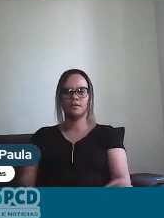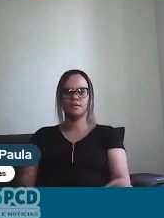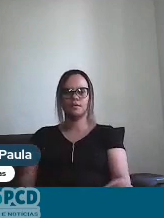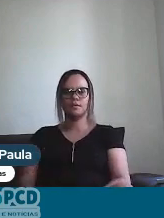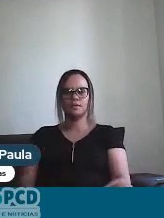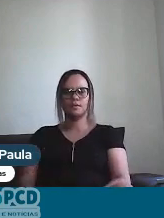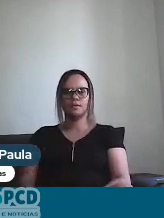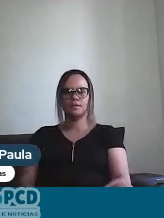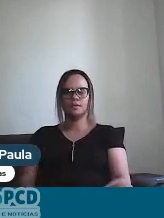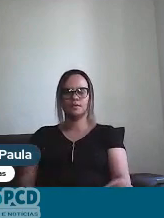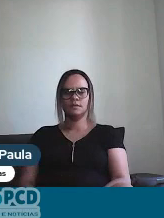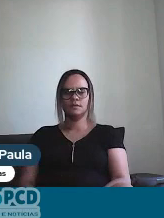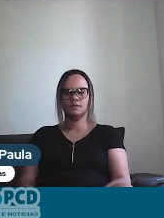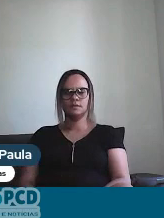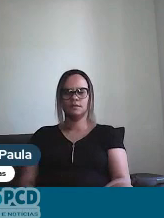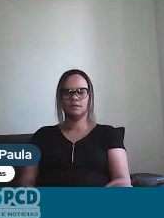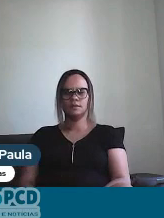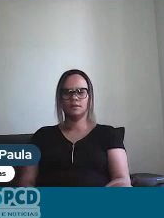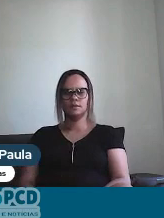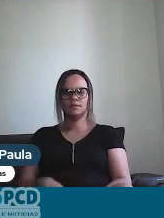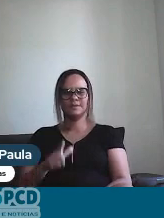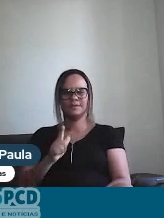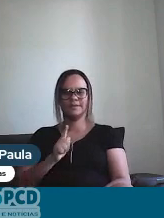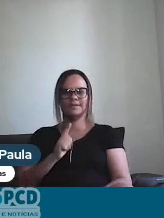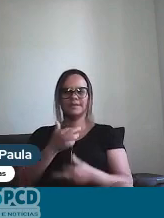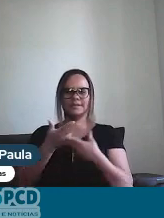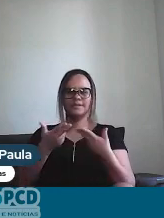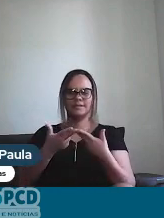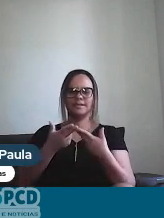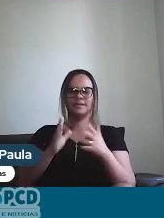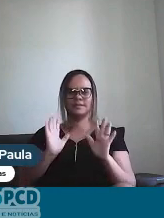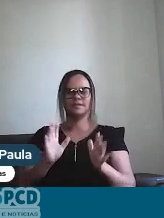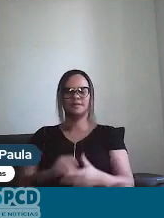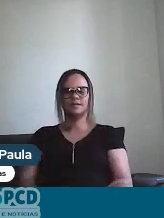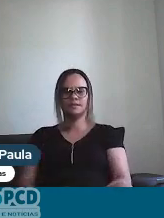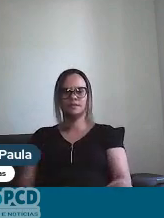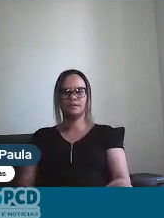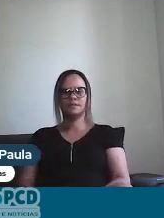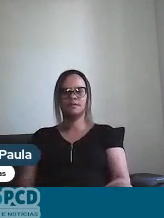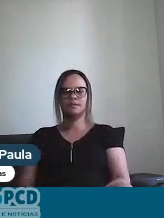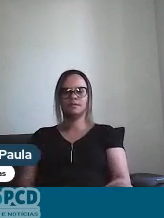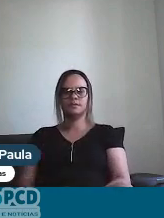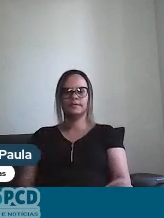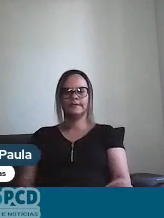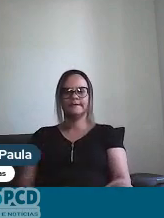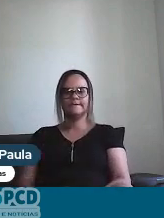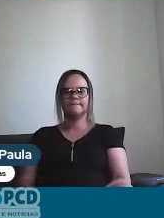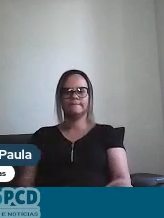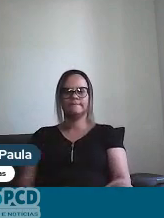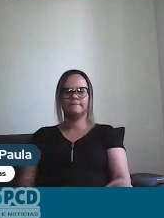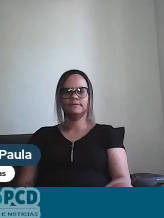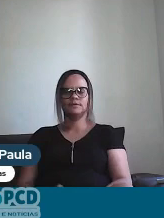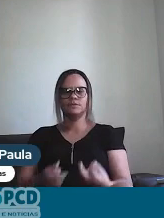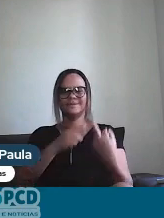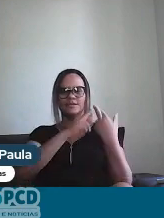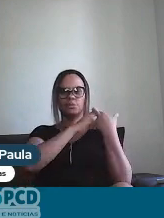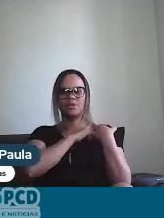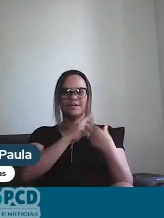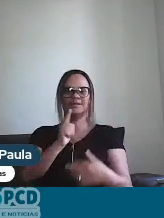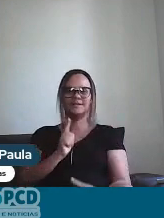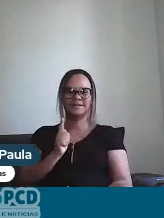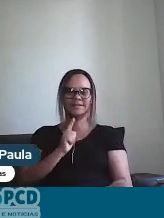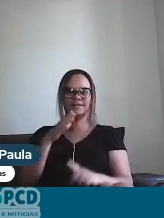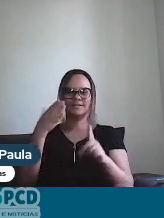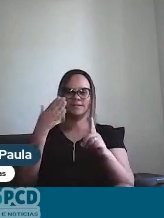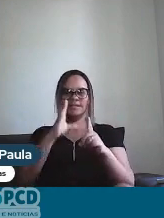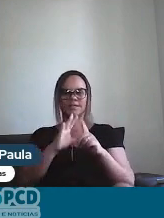sendo feitas, a gente verifica se tem alguma coisa ali que está incoerente e já adapta, né? Porque também tem isso, a gente tem que ter muita responsabilidade na